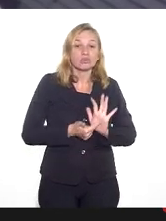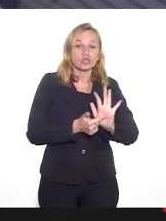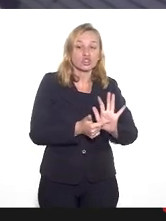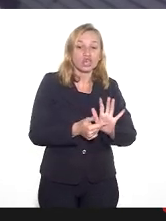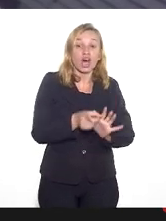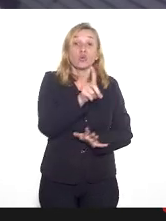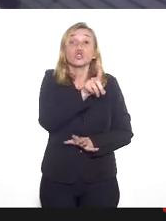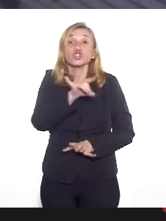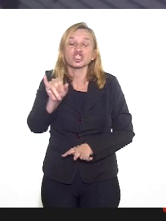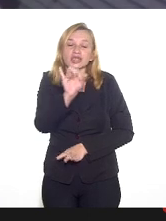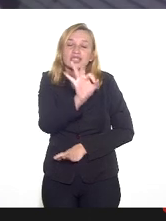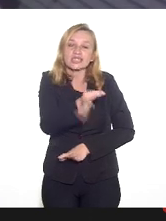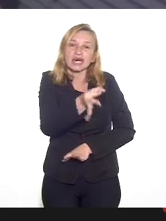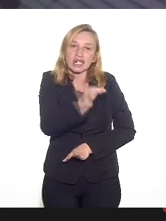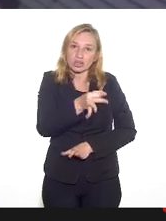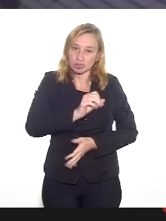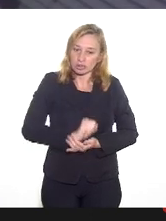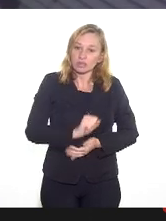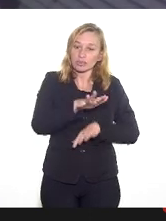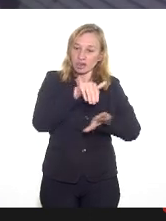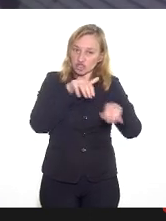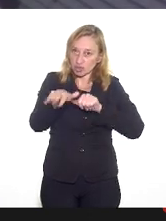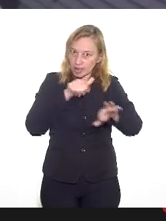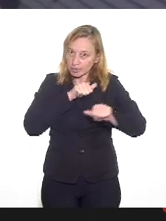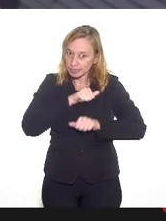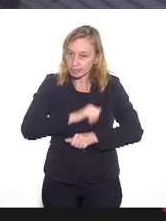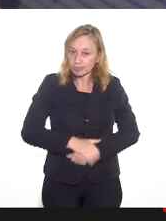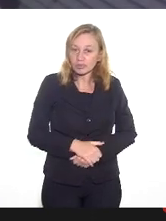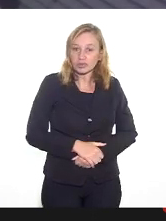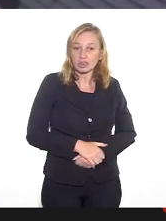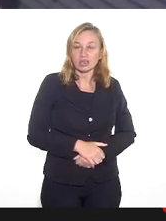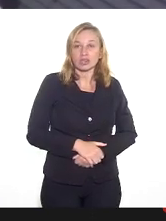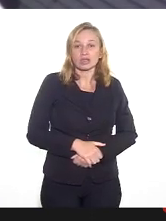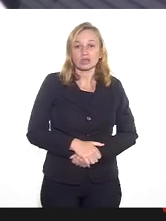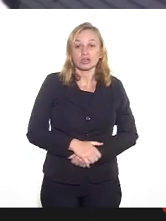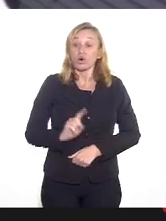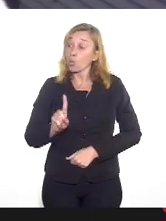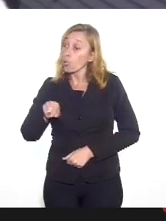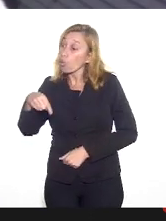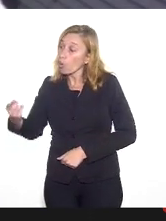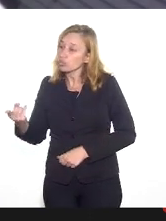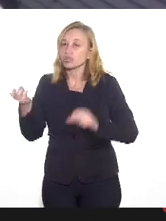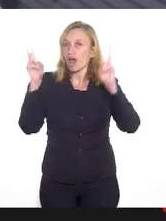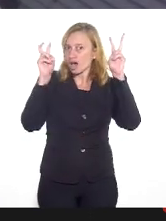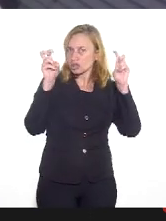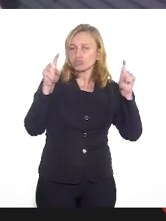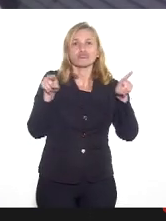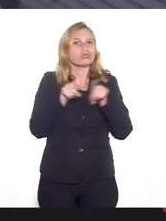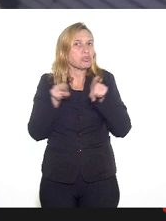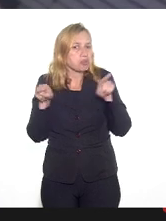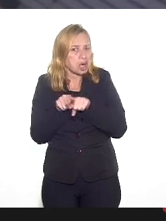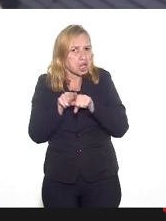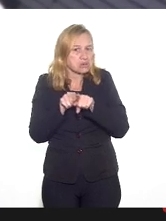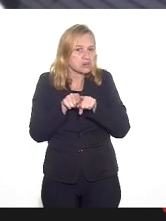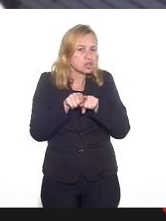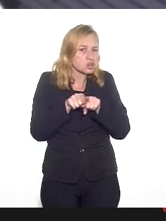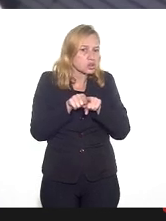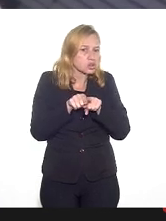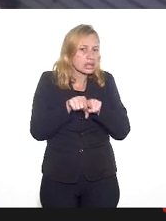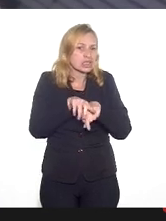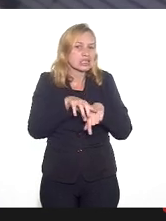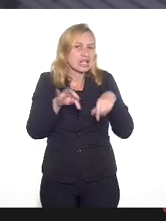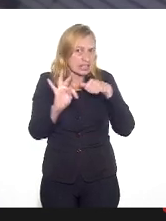uma data para essa convocação. Uma outra questão, que é uma questão